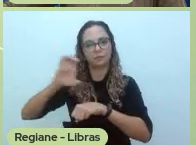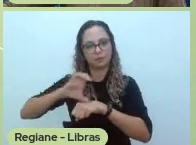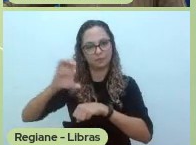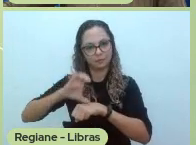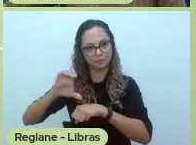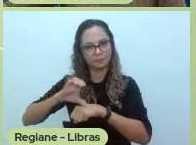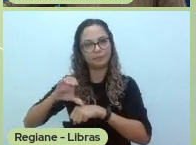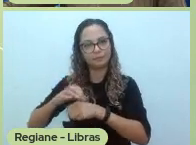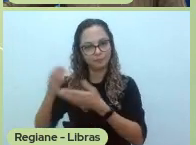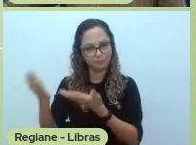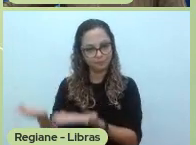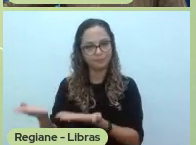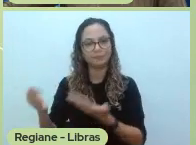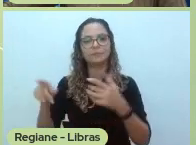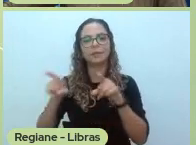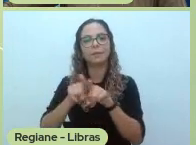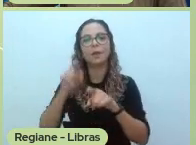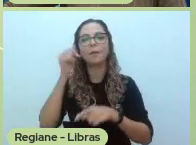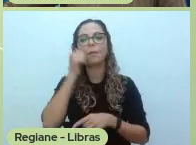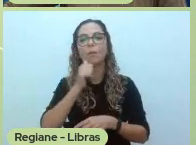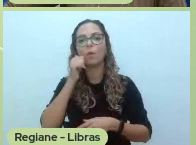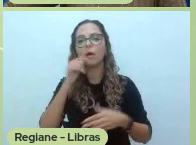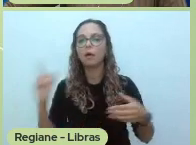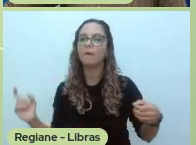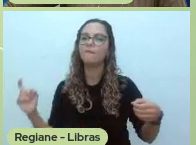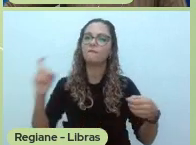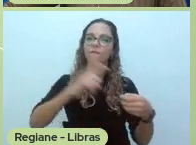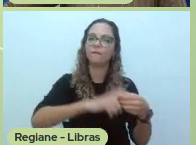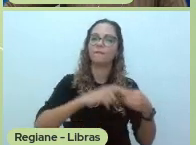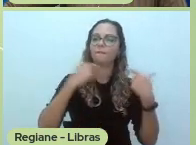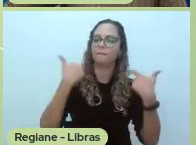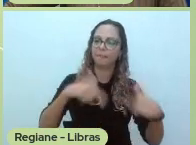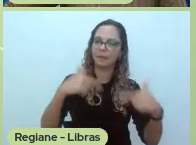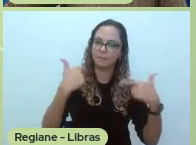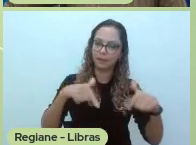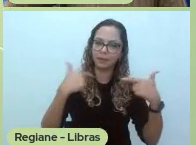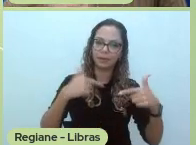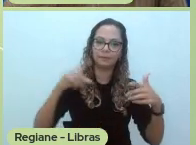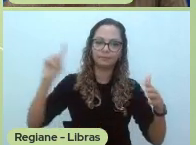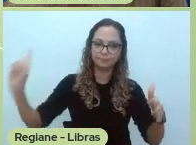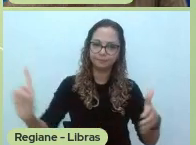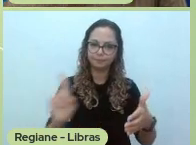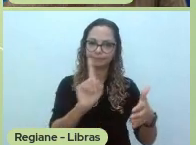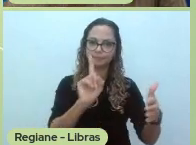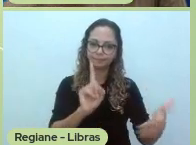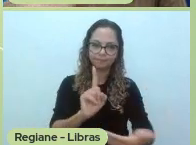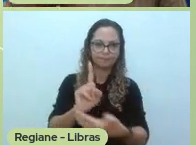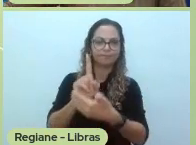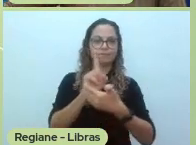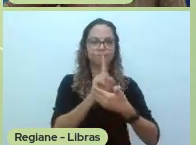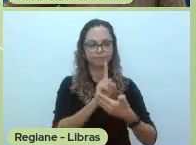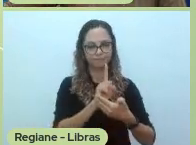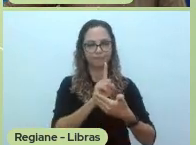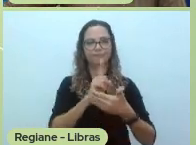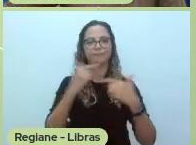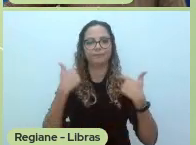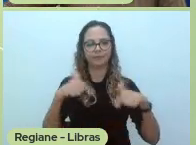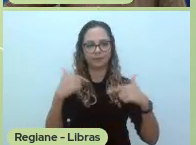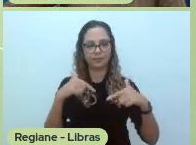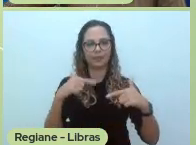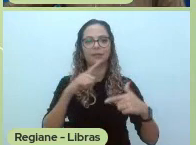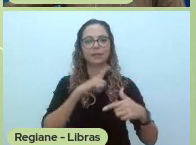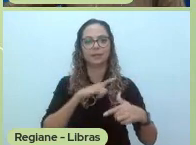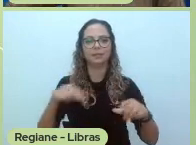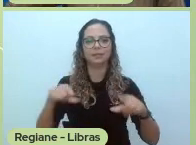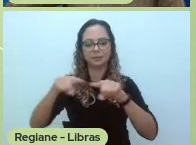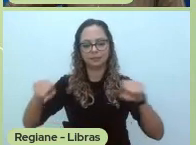mulheres a partir do momento que elas voltam da licença, com salas de extração